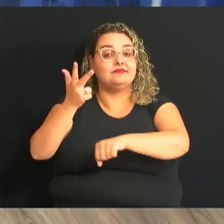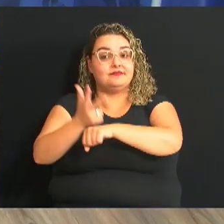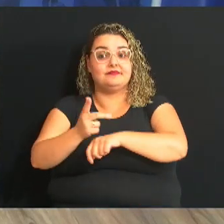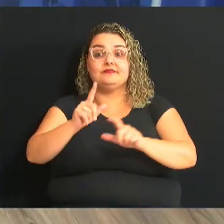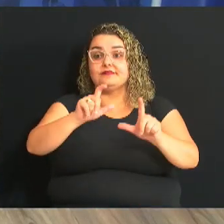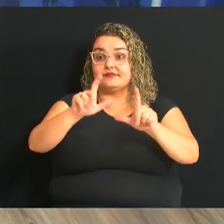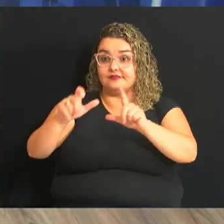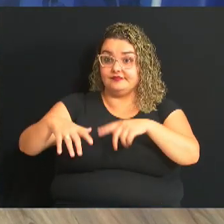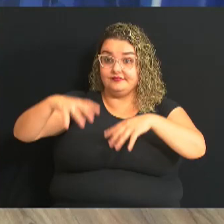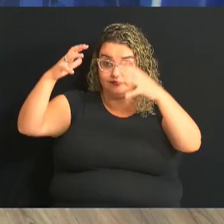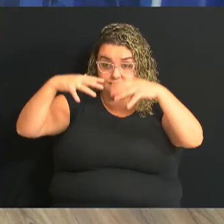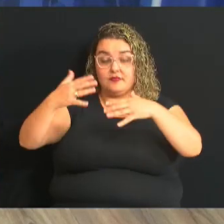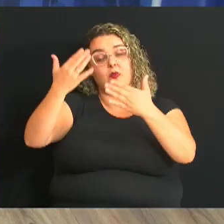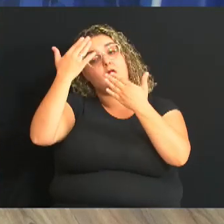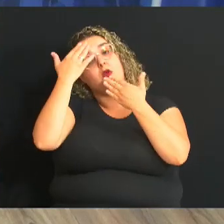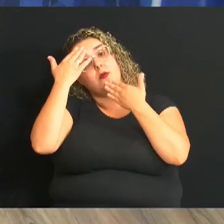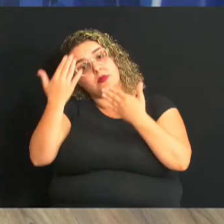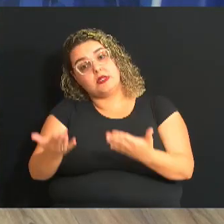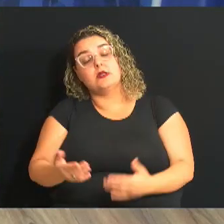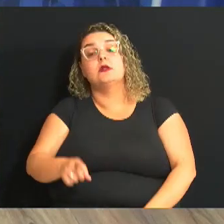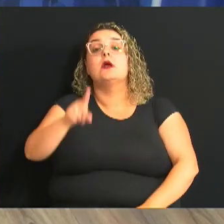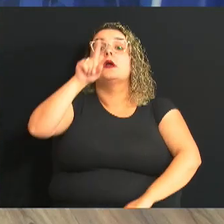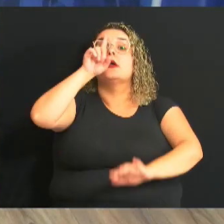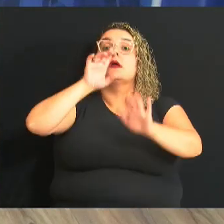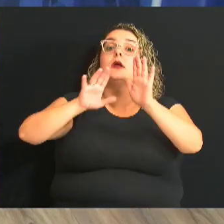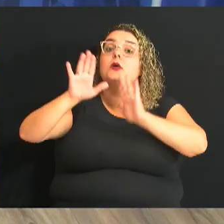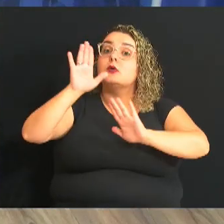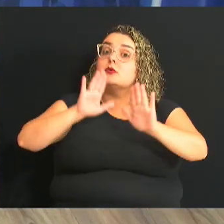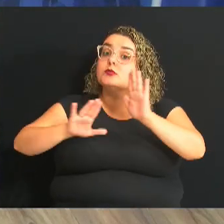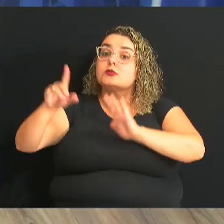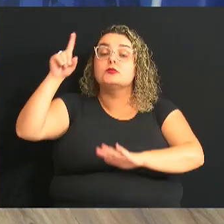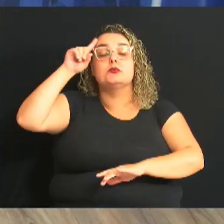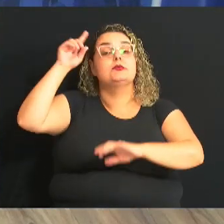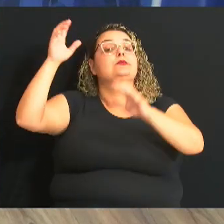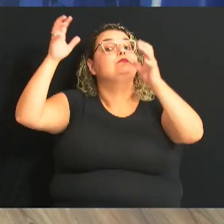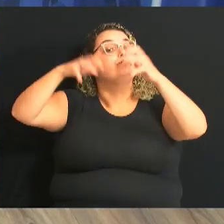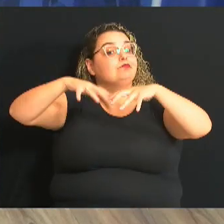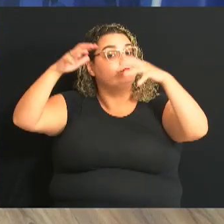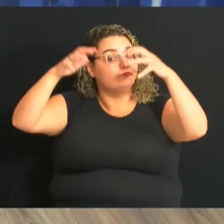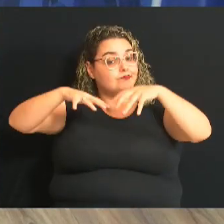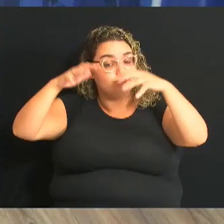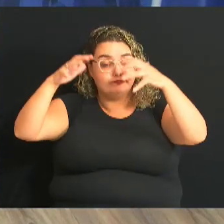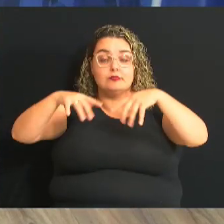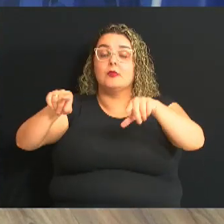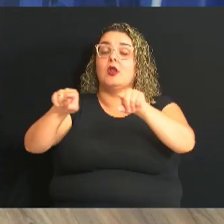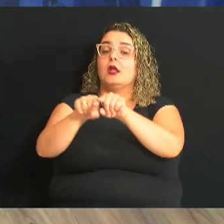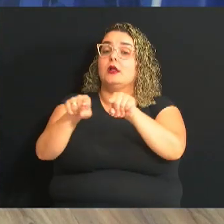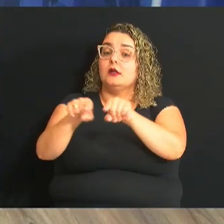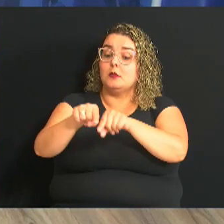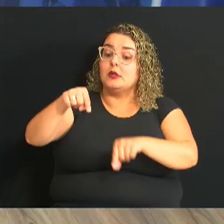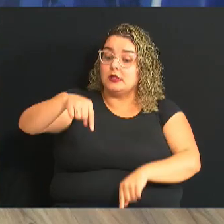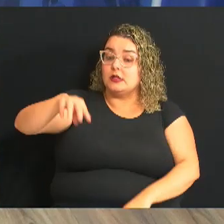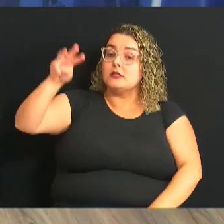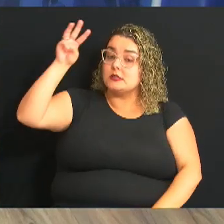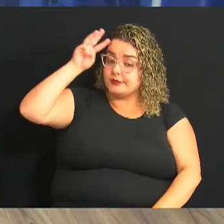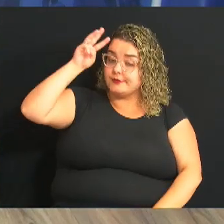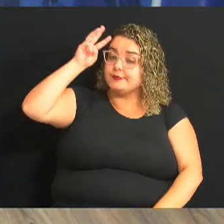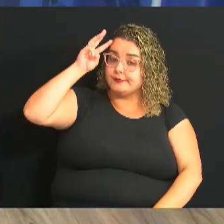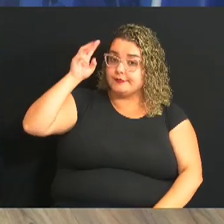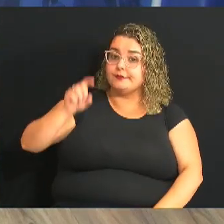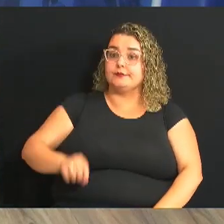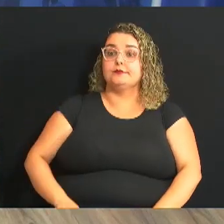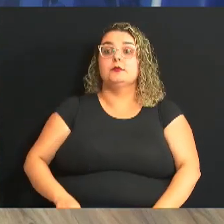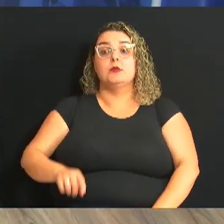da chuva, muito cuidado, porque no dia de hoje tem mais previsão de chuva também nesta terça-feira. Então,